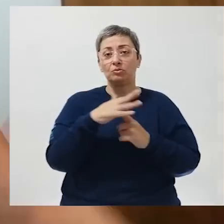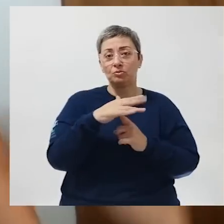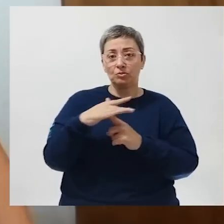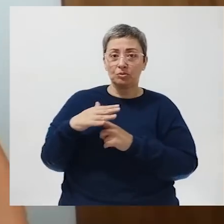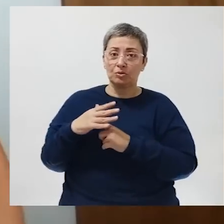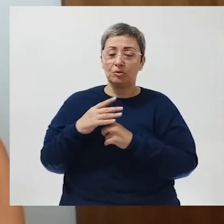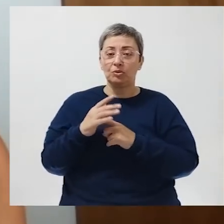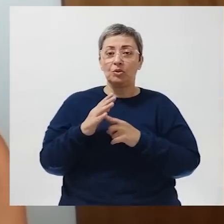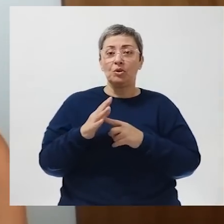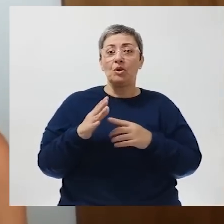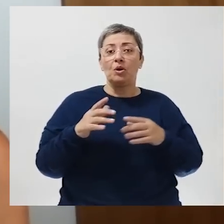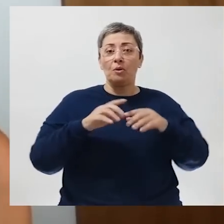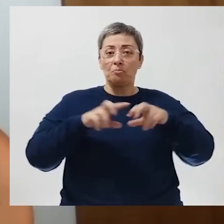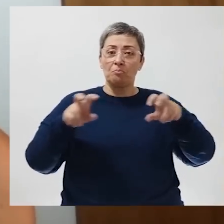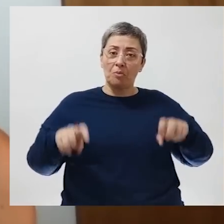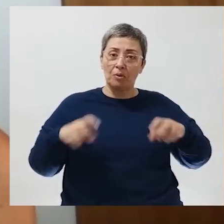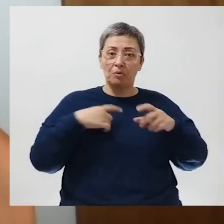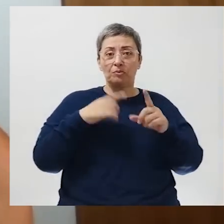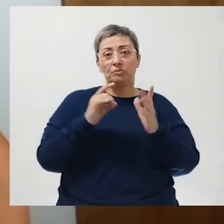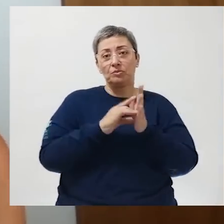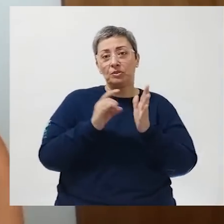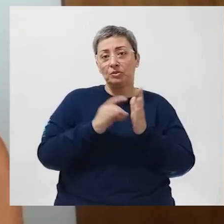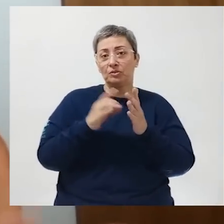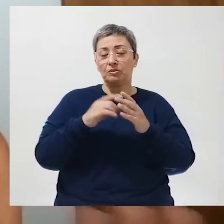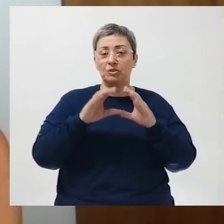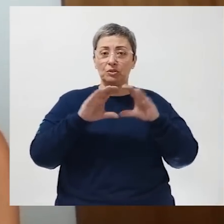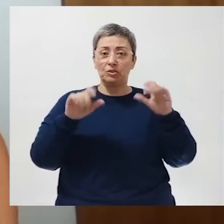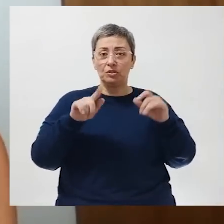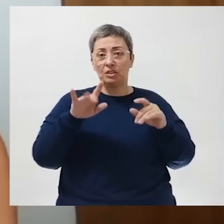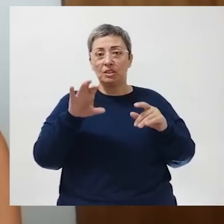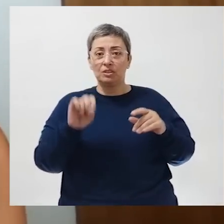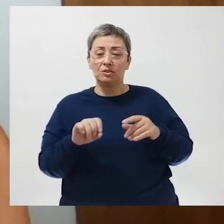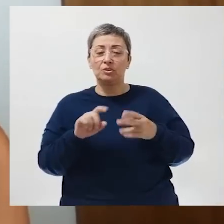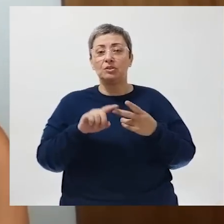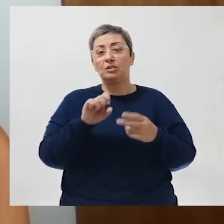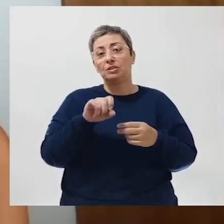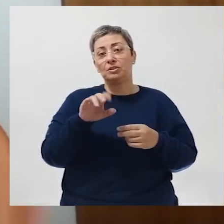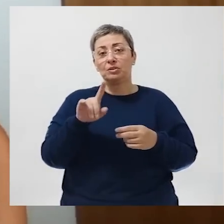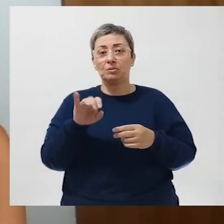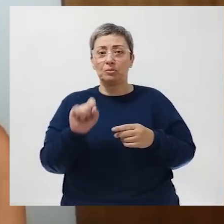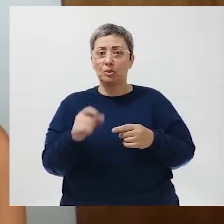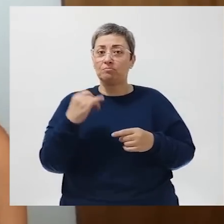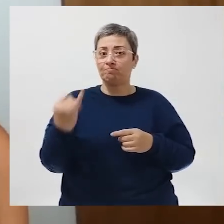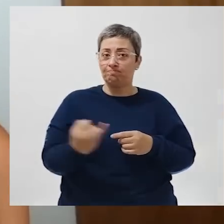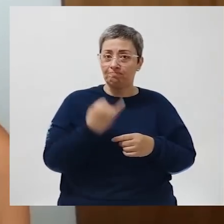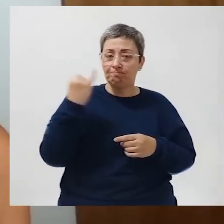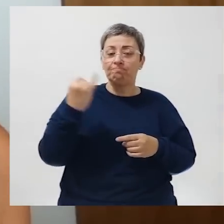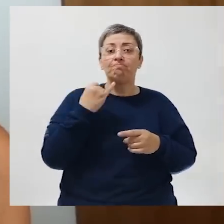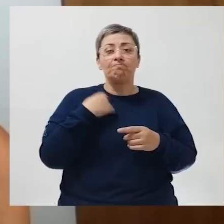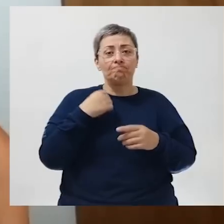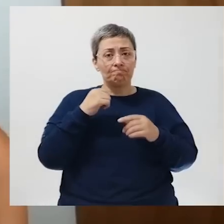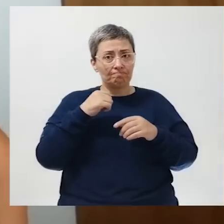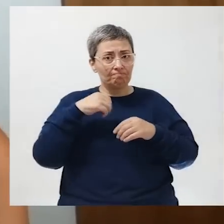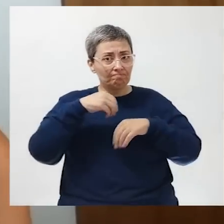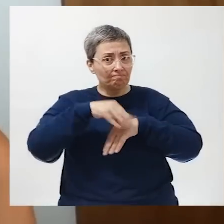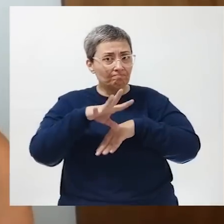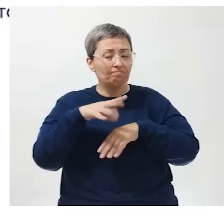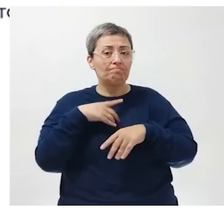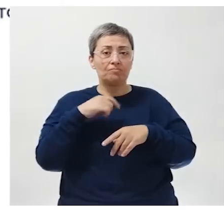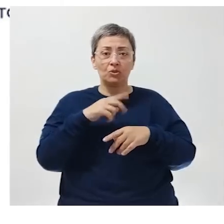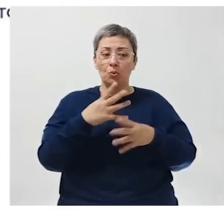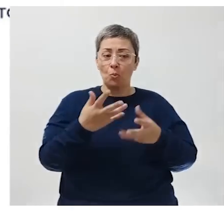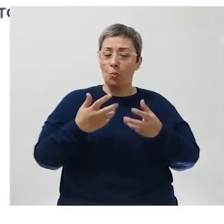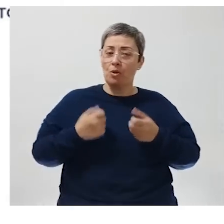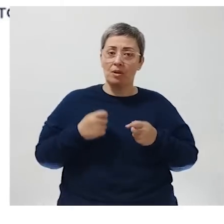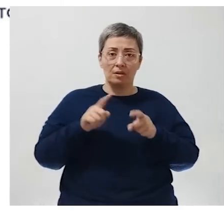jardinagem, móveis velhos, vidros, gesso, isopor. E é bem importante falar que os PEVs